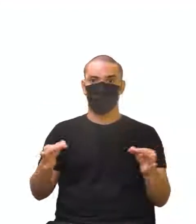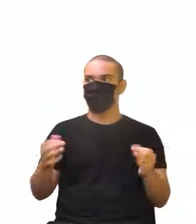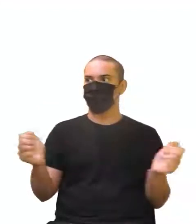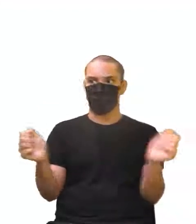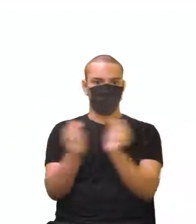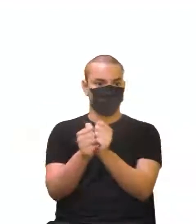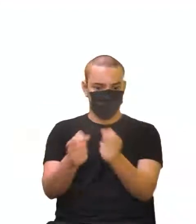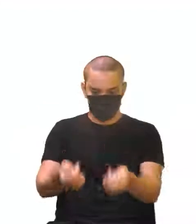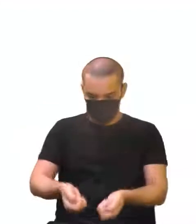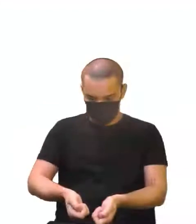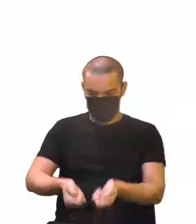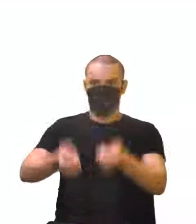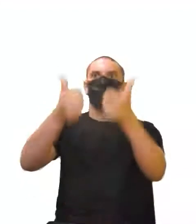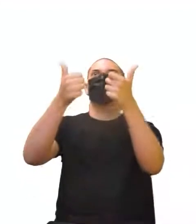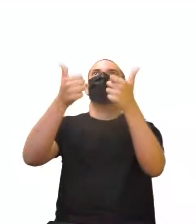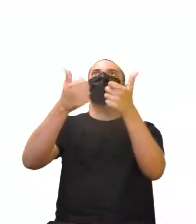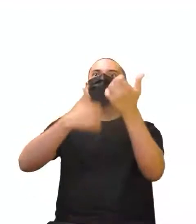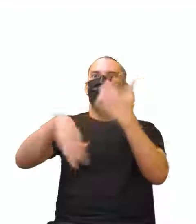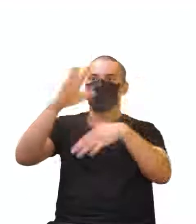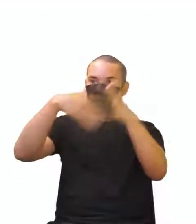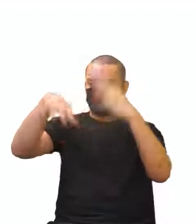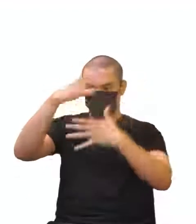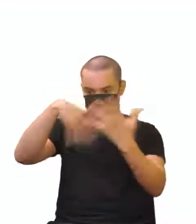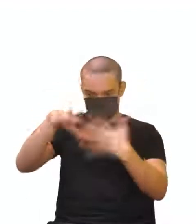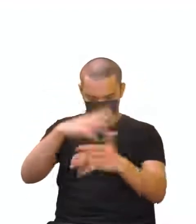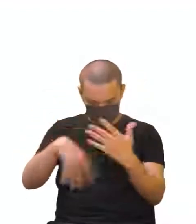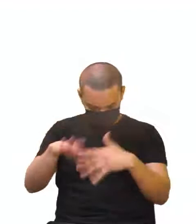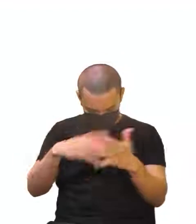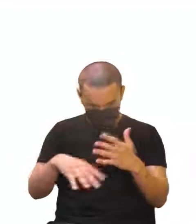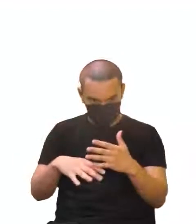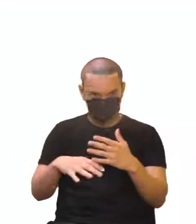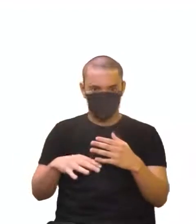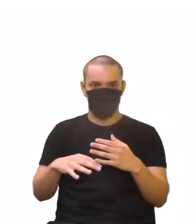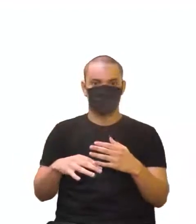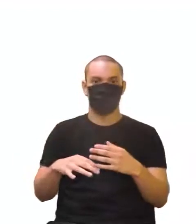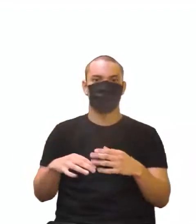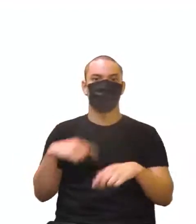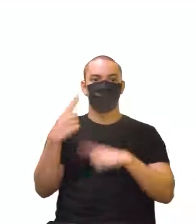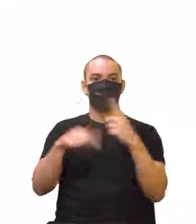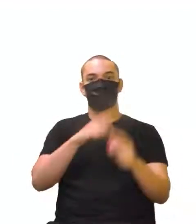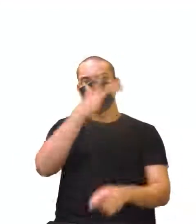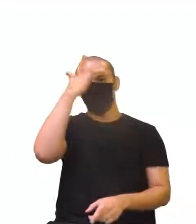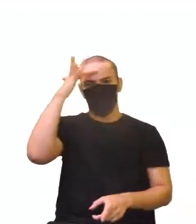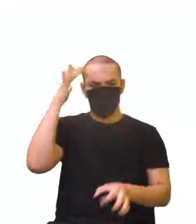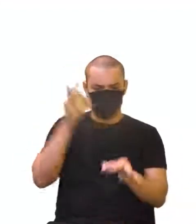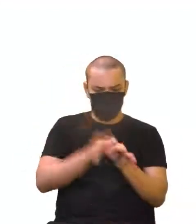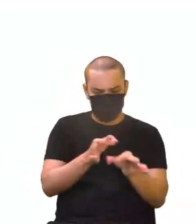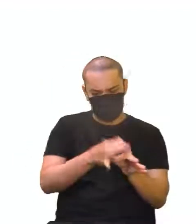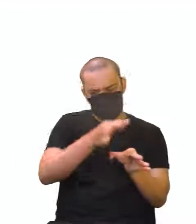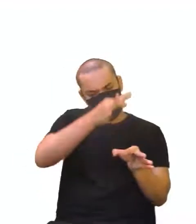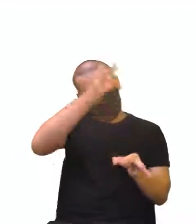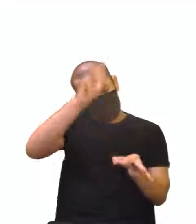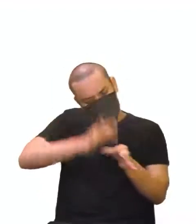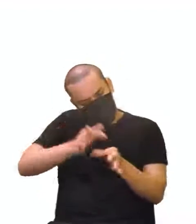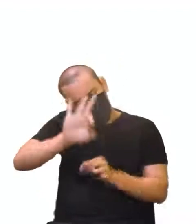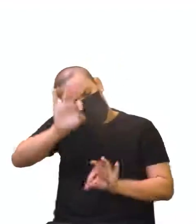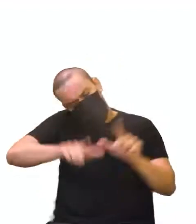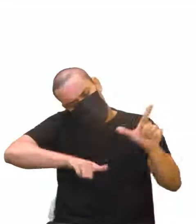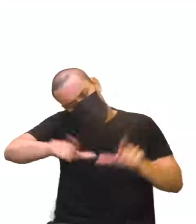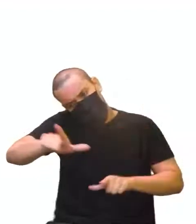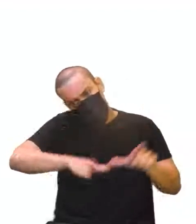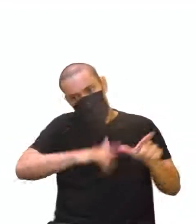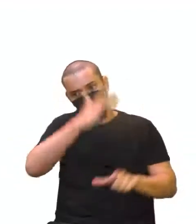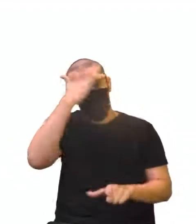mesmo tempo, depois que a pessoa empilhou tudo, você chega um abençoado e joga tudo pra cima.